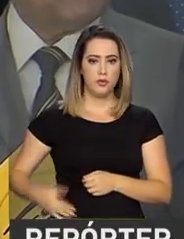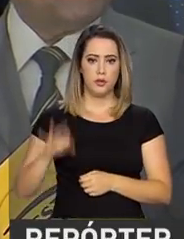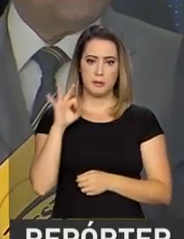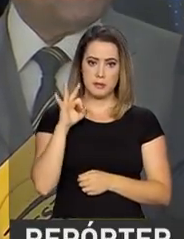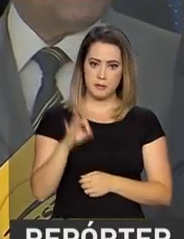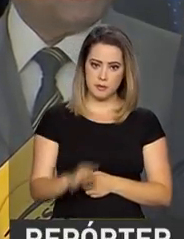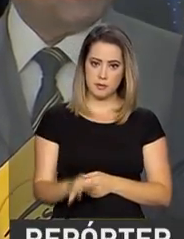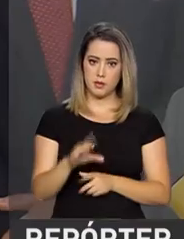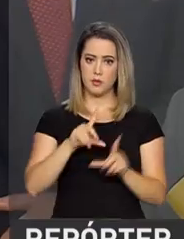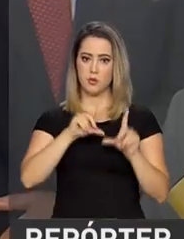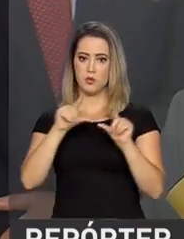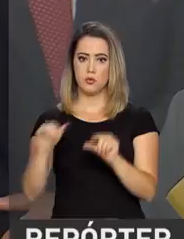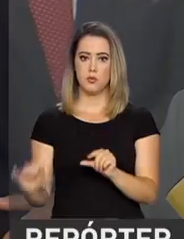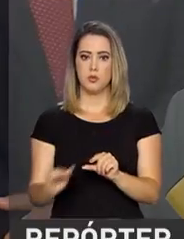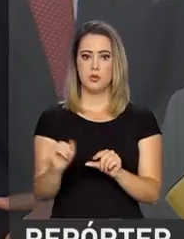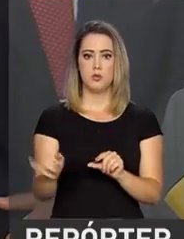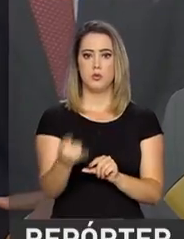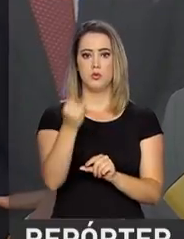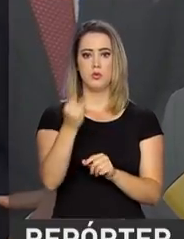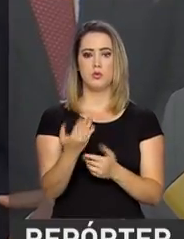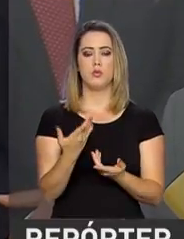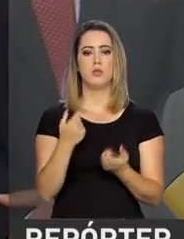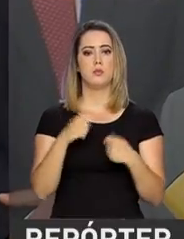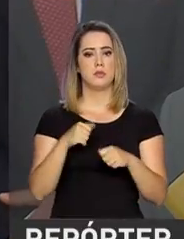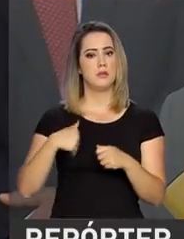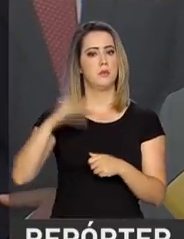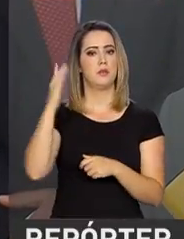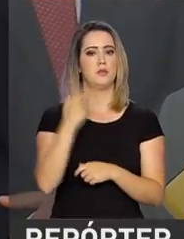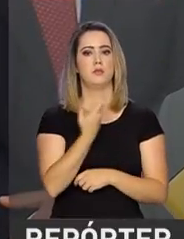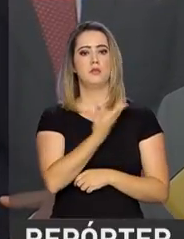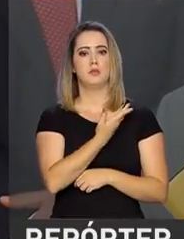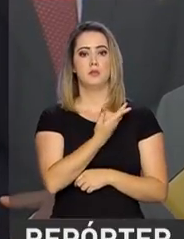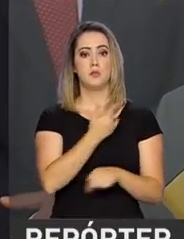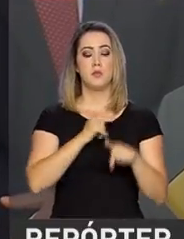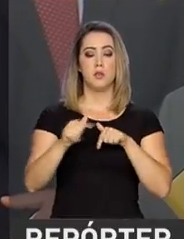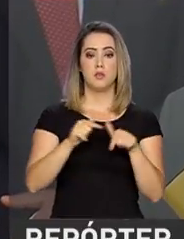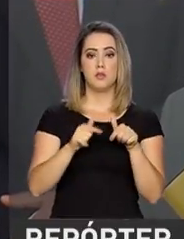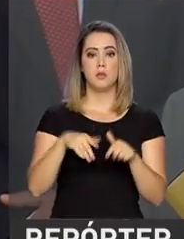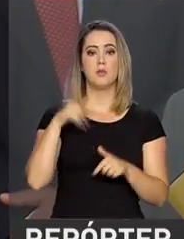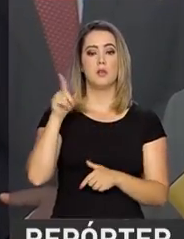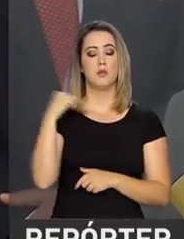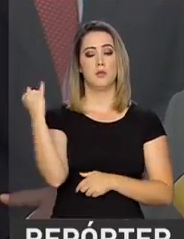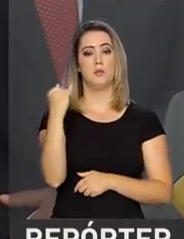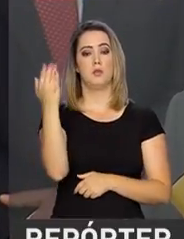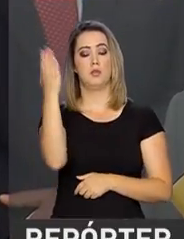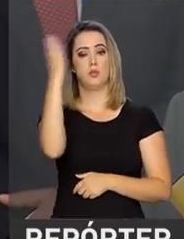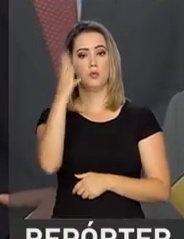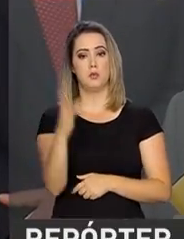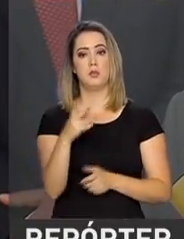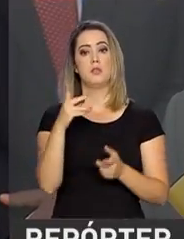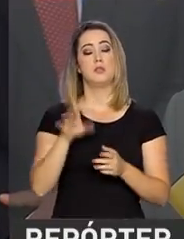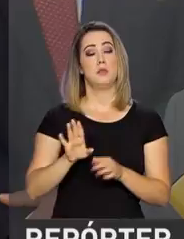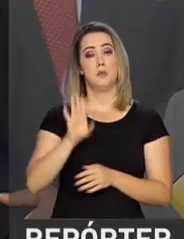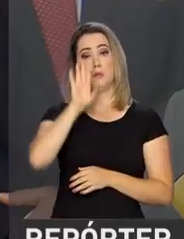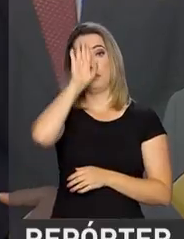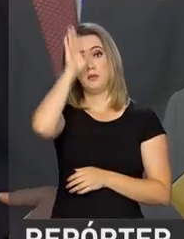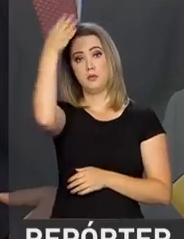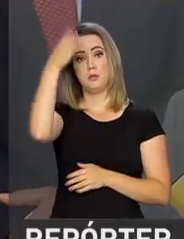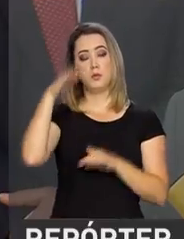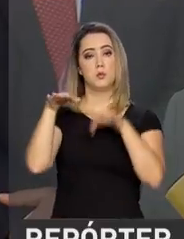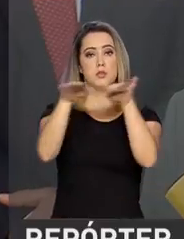preciso reduzir mais. Essas iniciativas são muito importantes para o Brasil e, sobretudo, para o exercício da